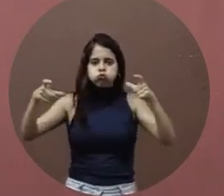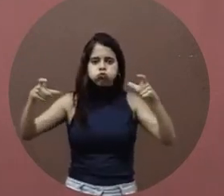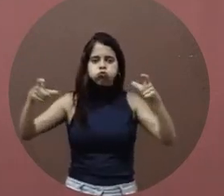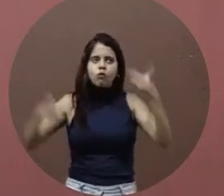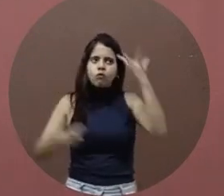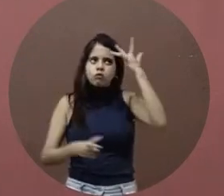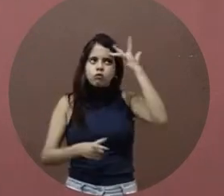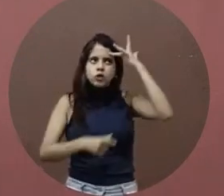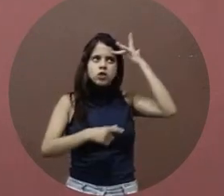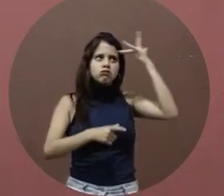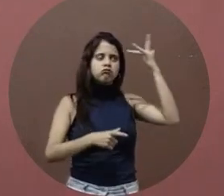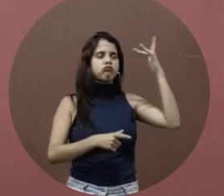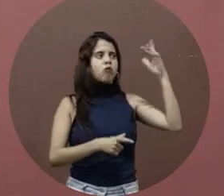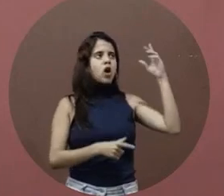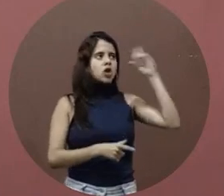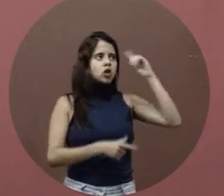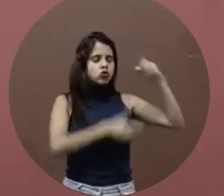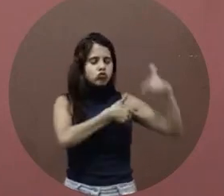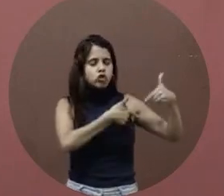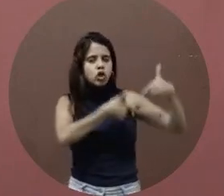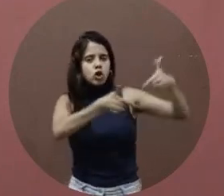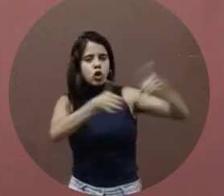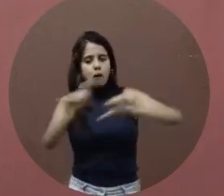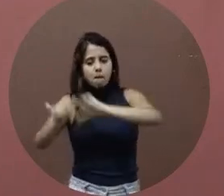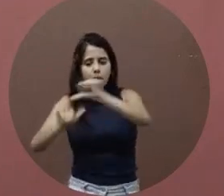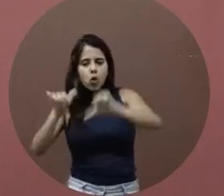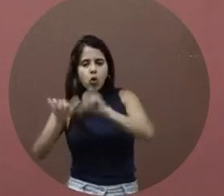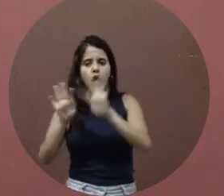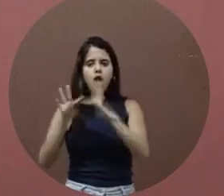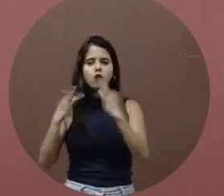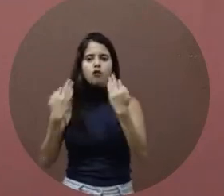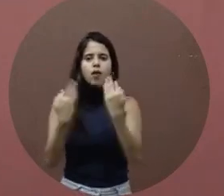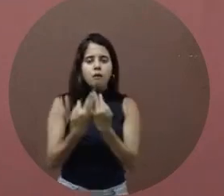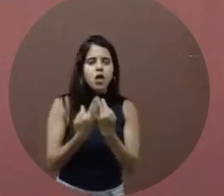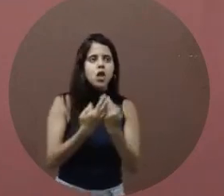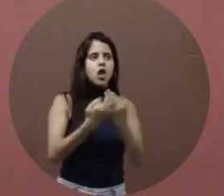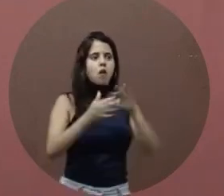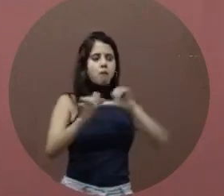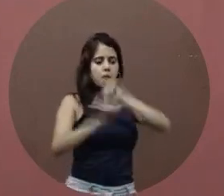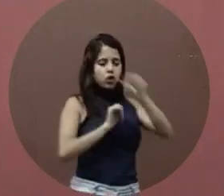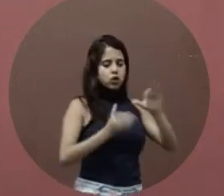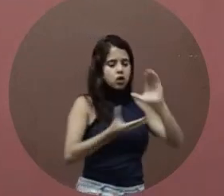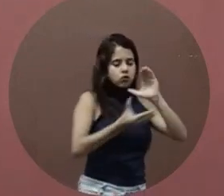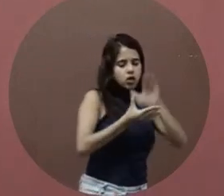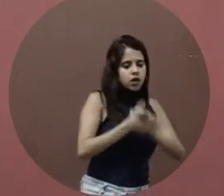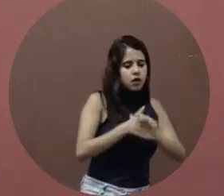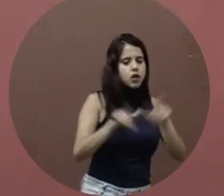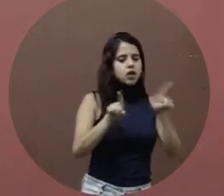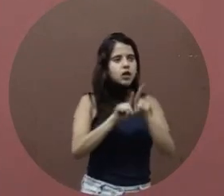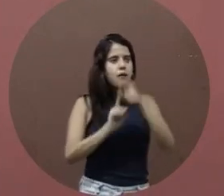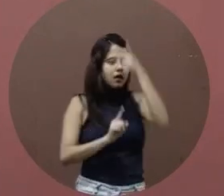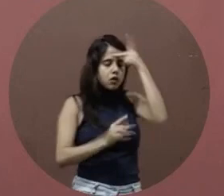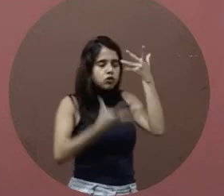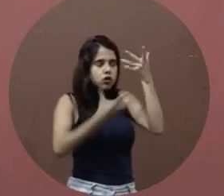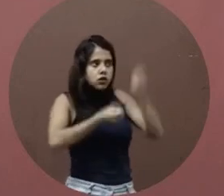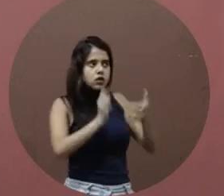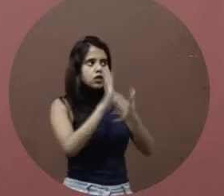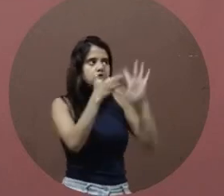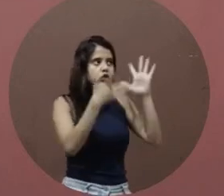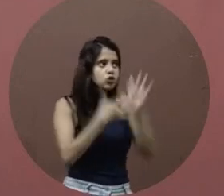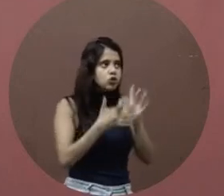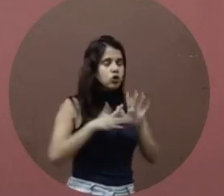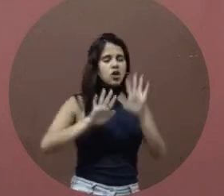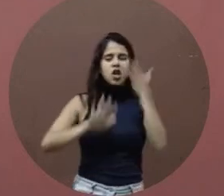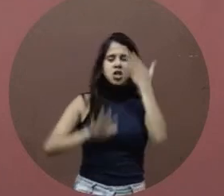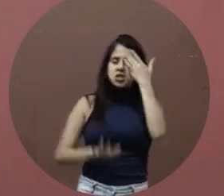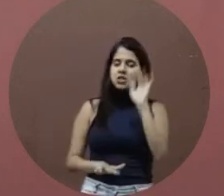agido poderosamente, tem restaurado famílias, casamentos, tem convertido pessoas, tem feito coisas maravilhosas. Não sei se